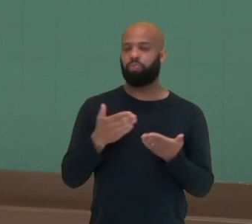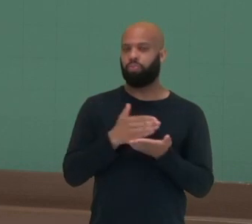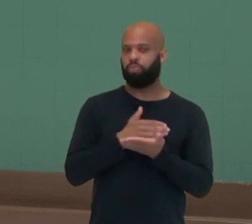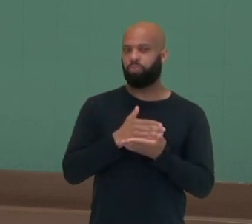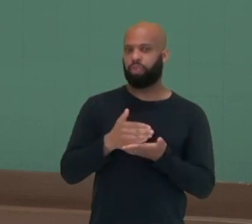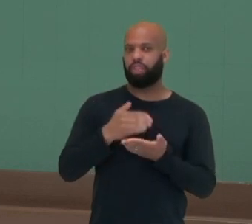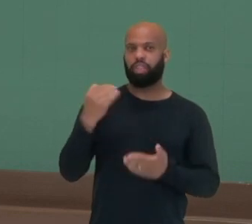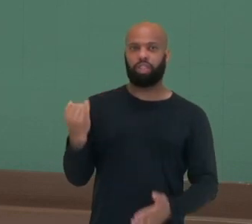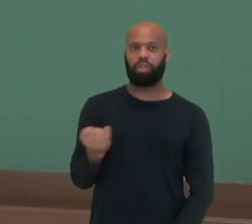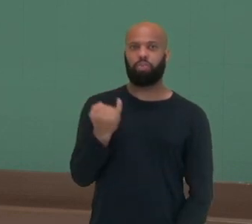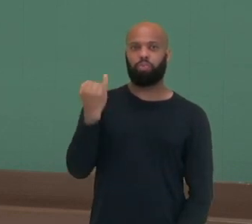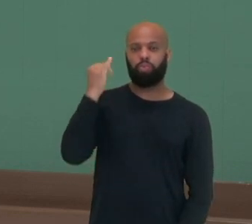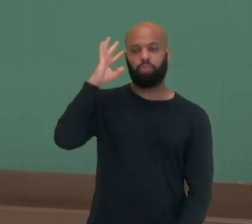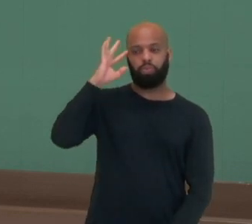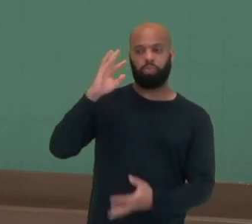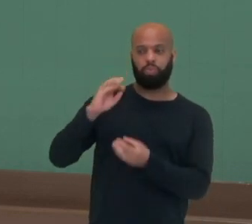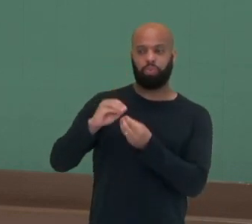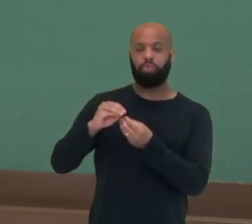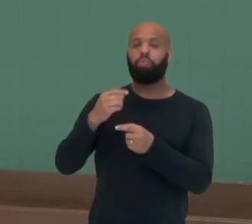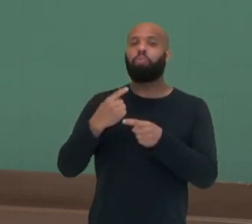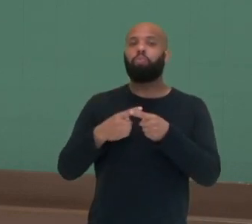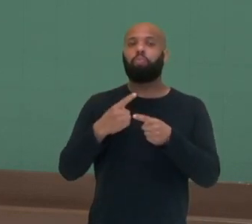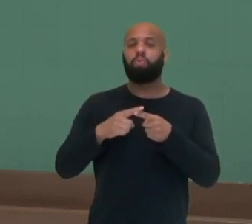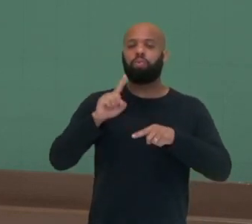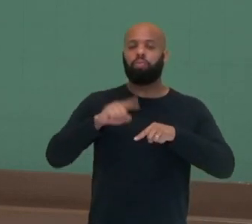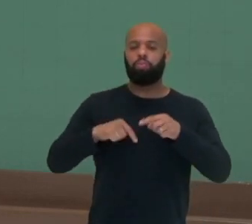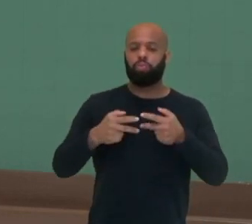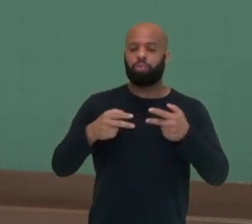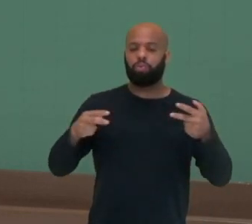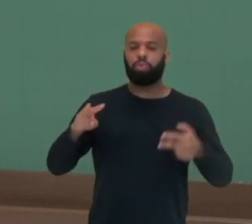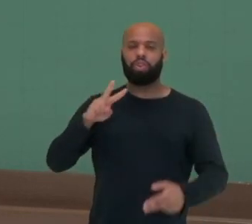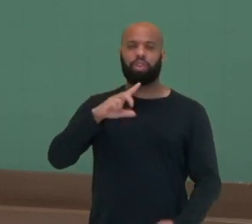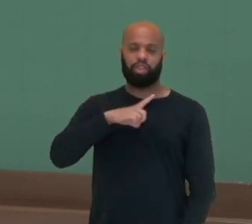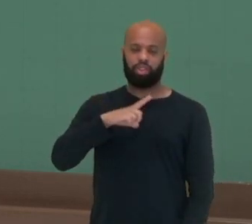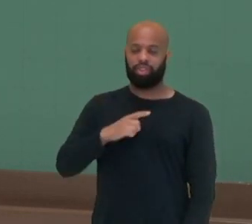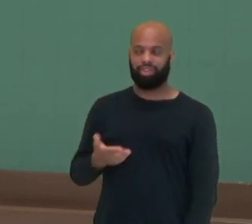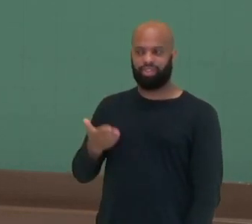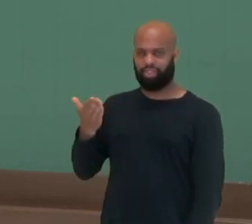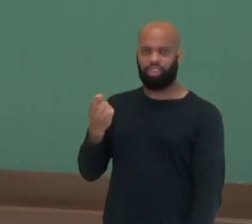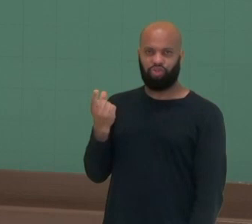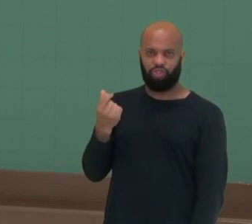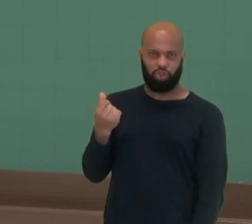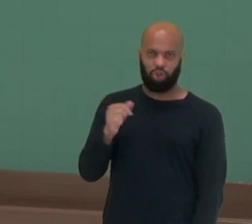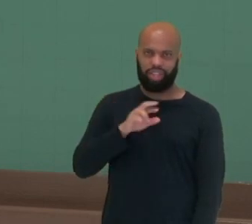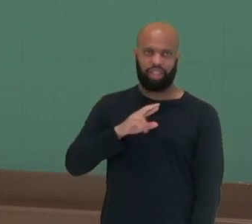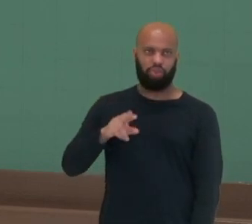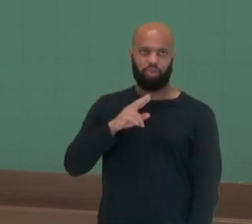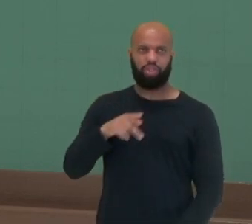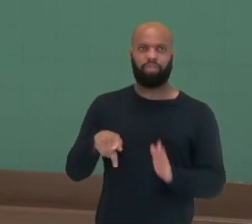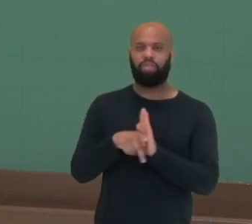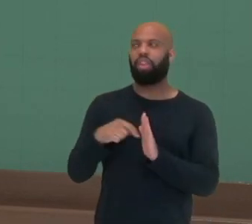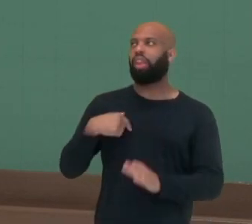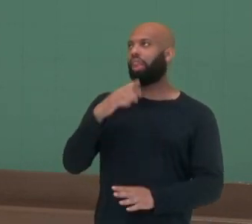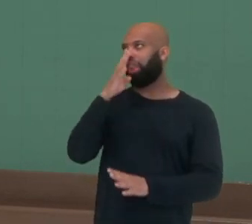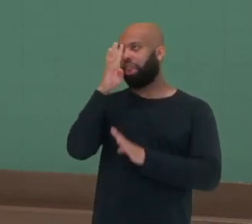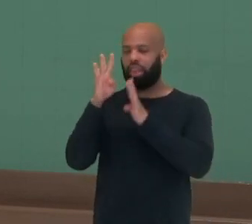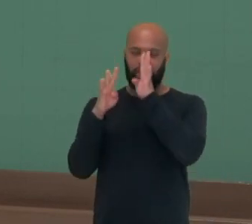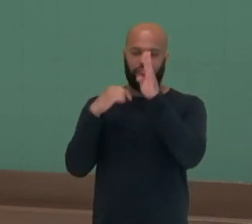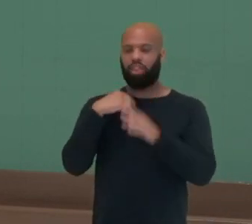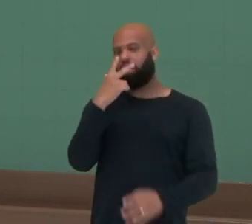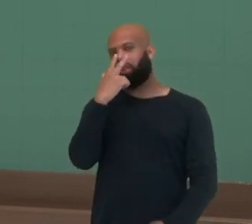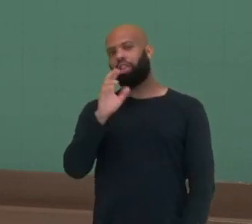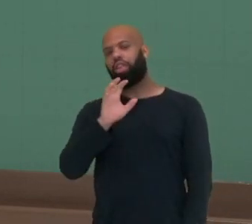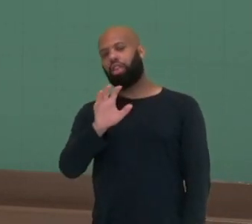importante compreender por que um produto recebe determinado valor. Então não é pelo chute, simplesmente, eu acho que isso